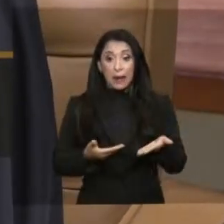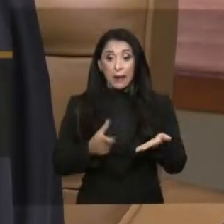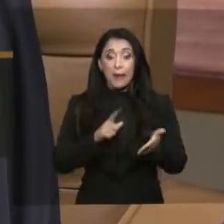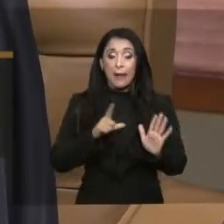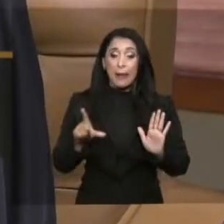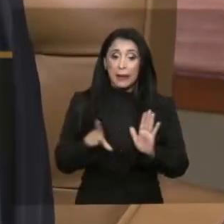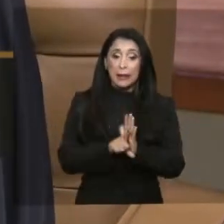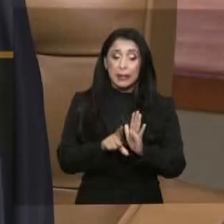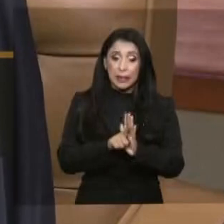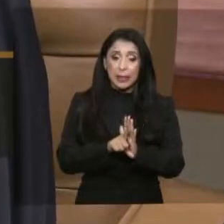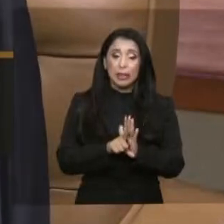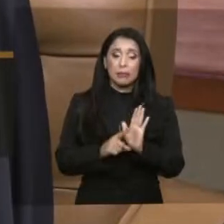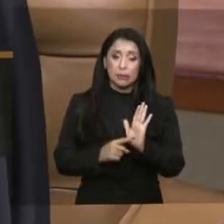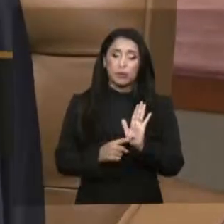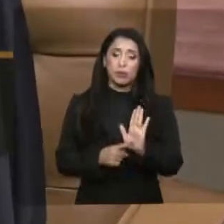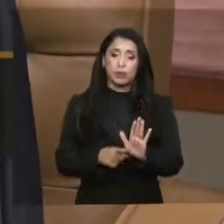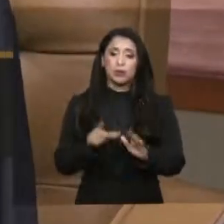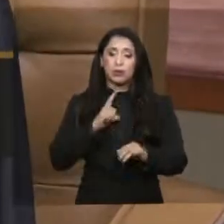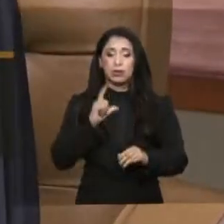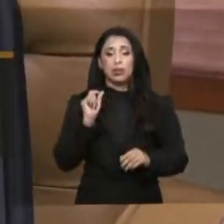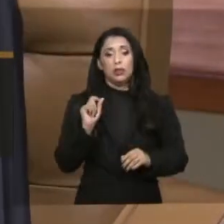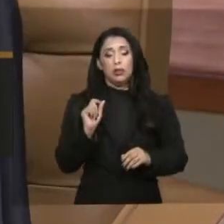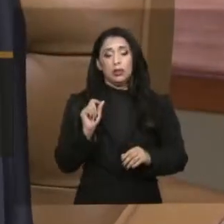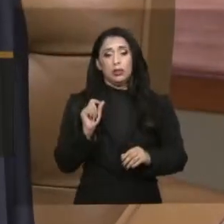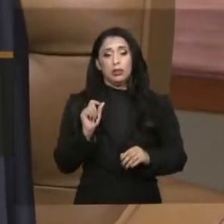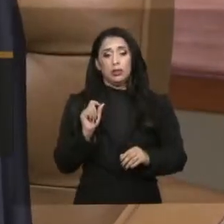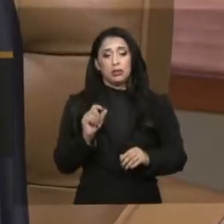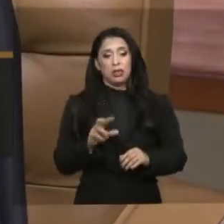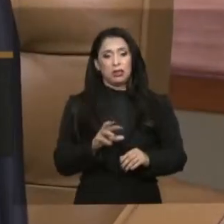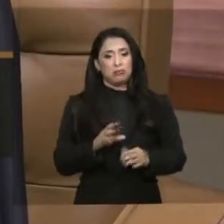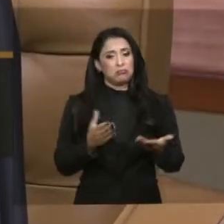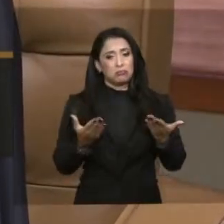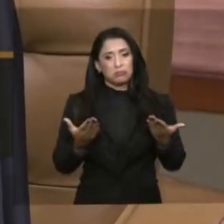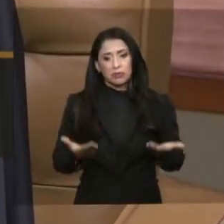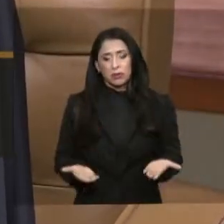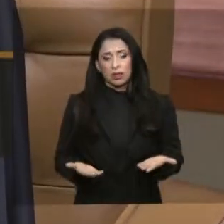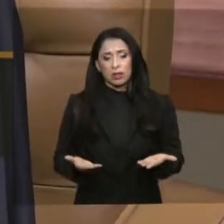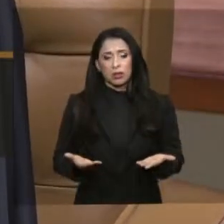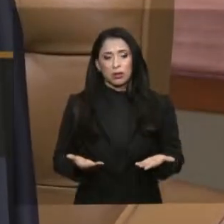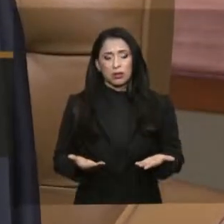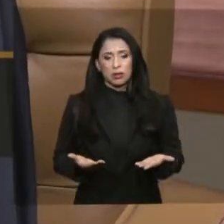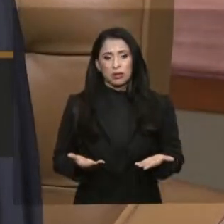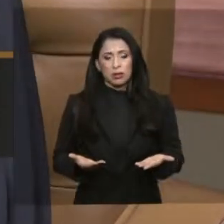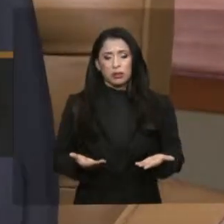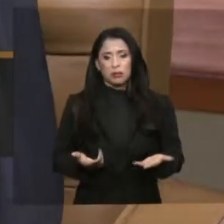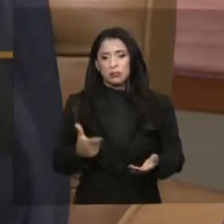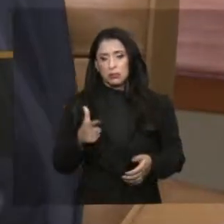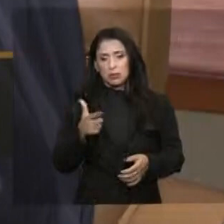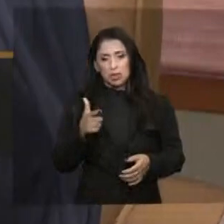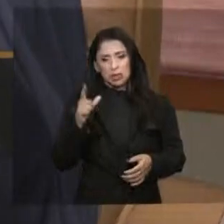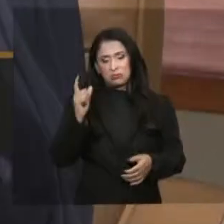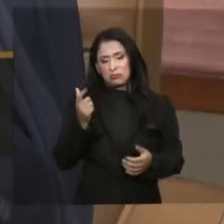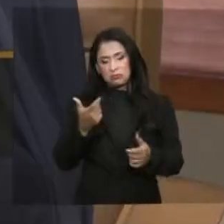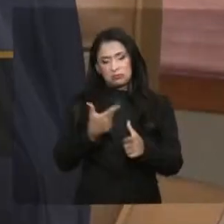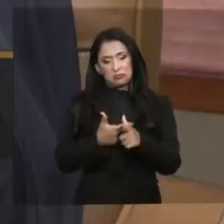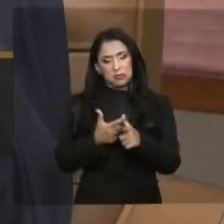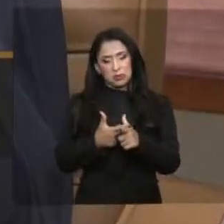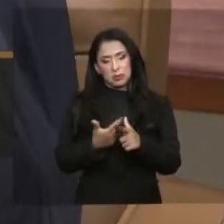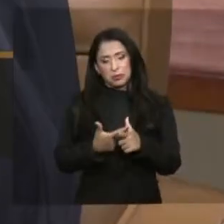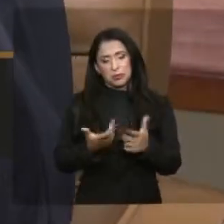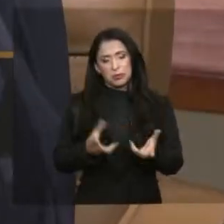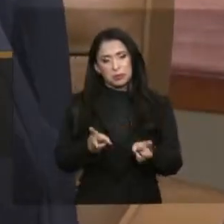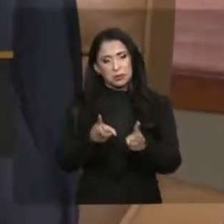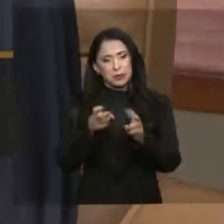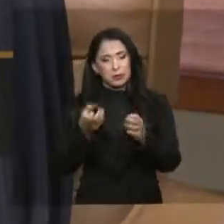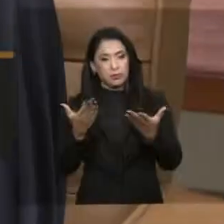Código de Processo Penal, autoriza expressamente, portanto, não há dificuldade em relação a isso, o que pareceria apenas